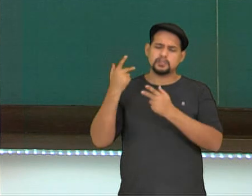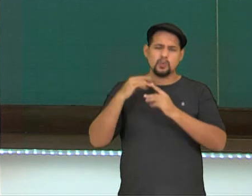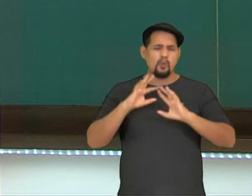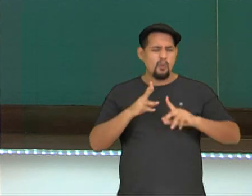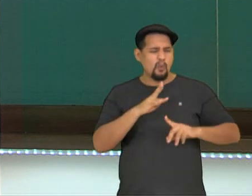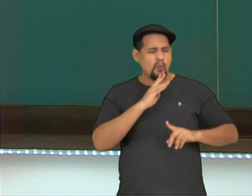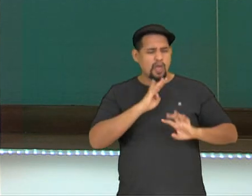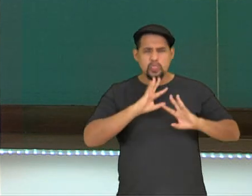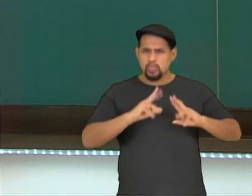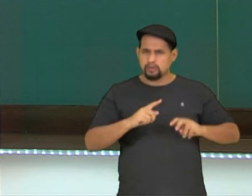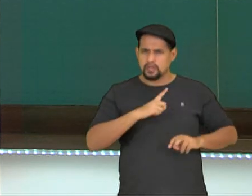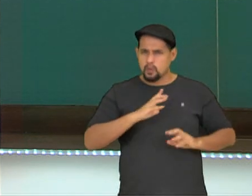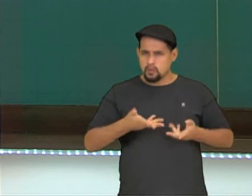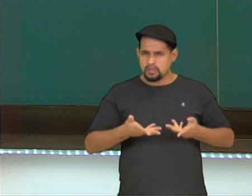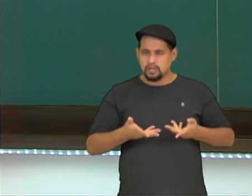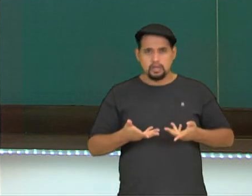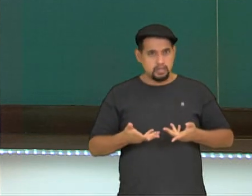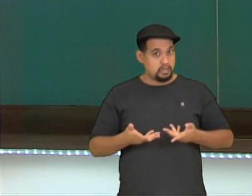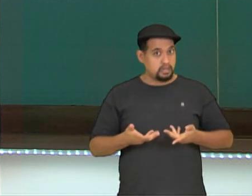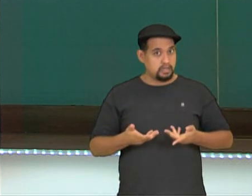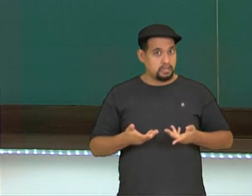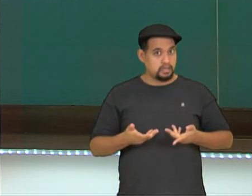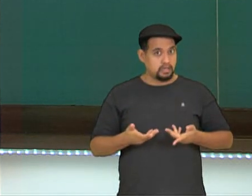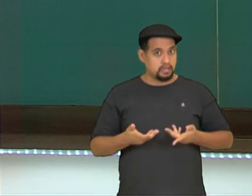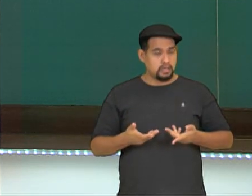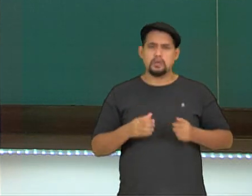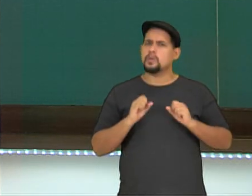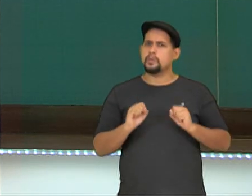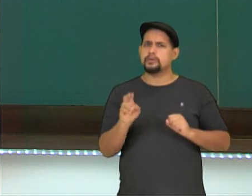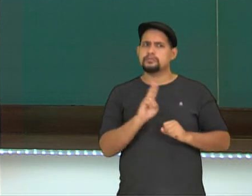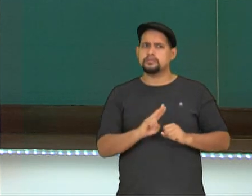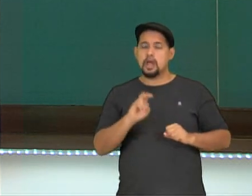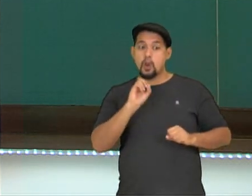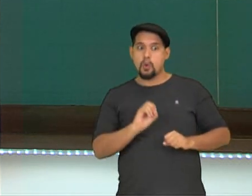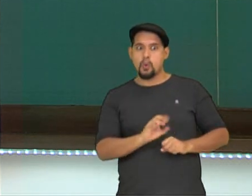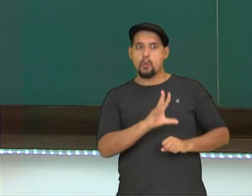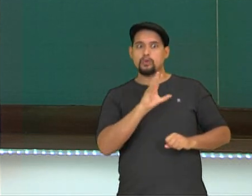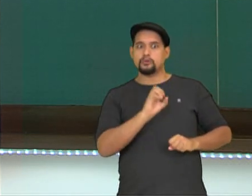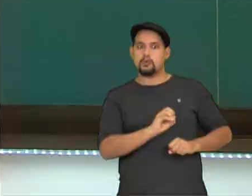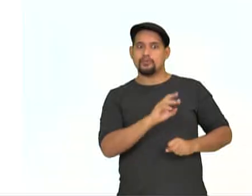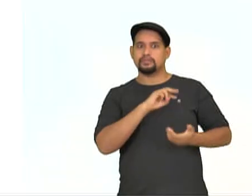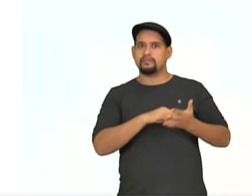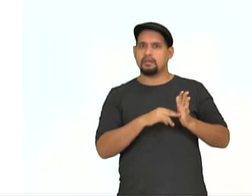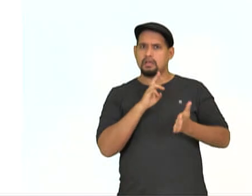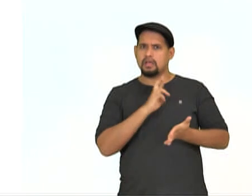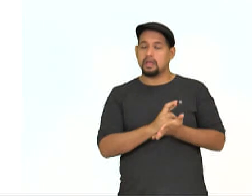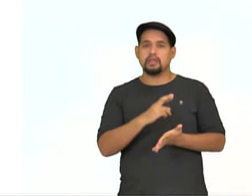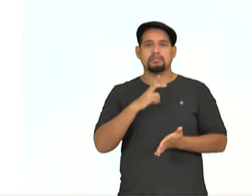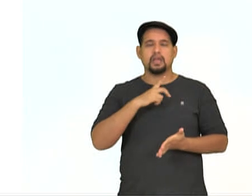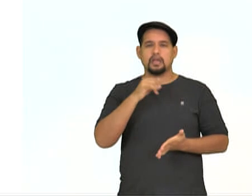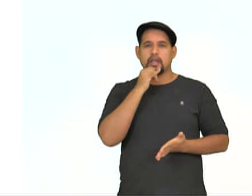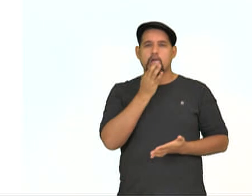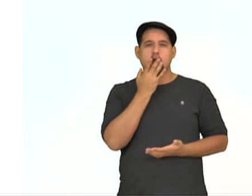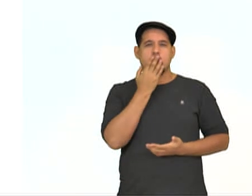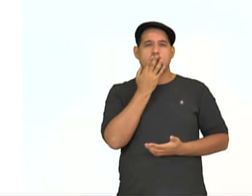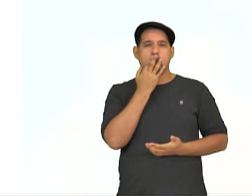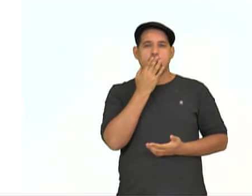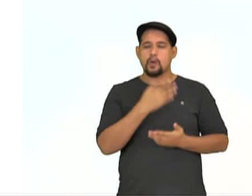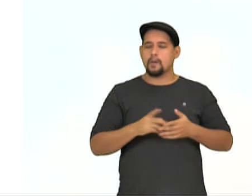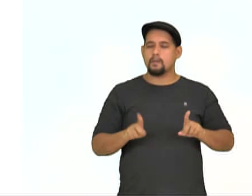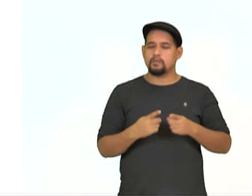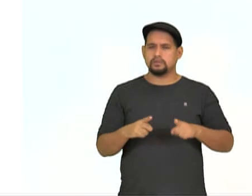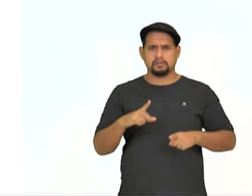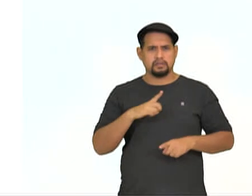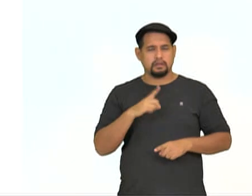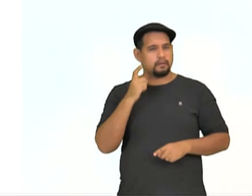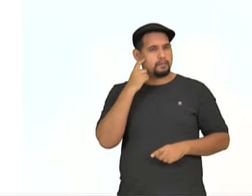hoje? Eu posso explicar, posso possuir a luz ou a luz é um resultado? Existe uma escala de cor como uma escala musical?